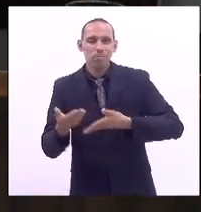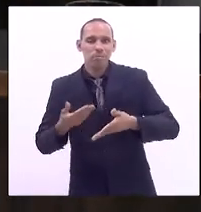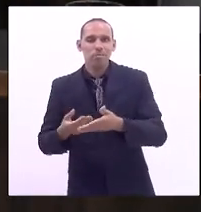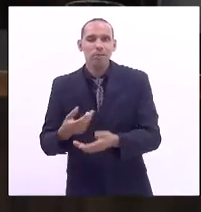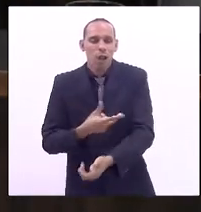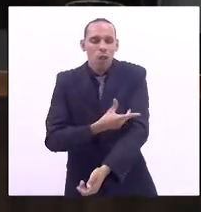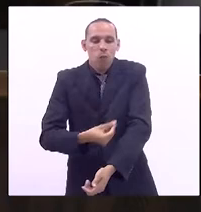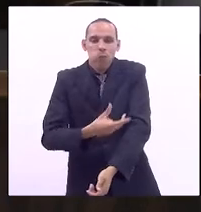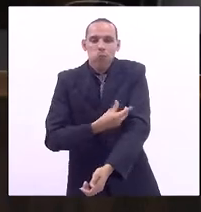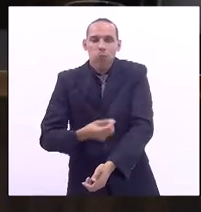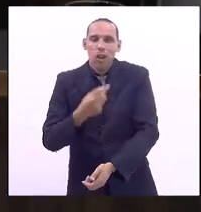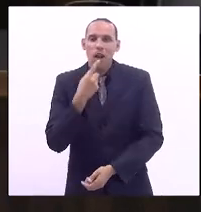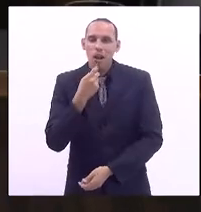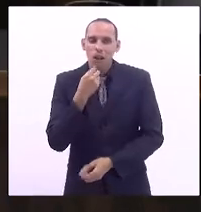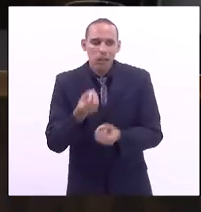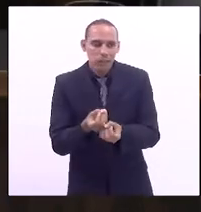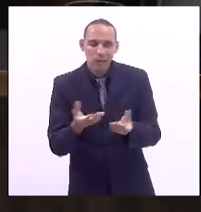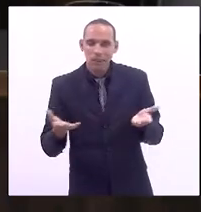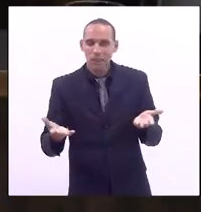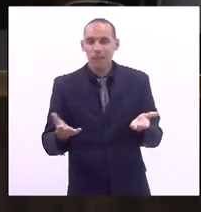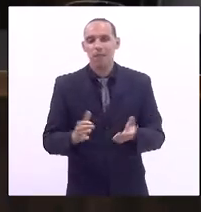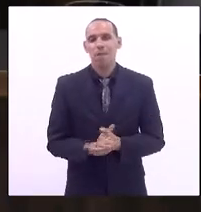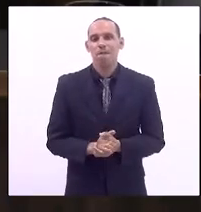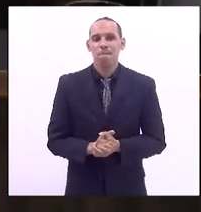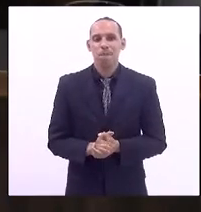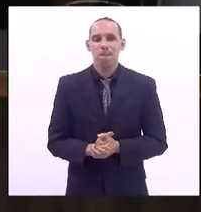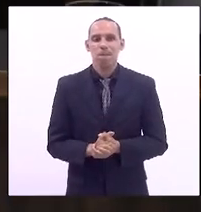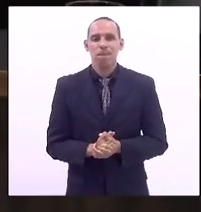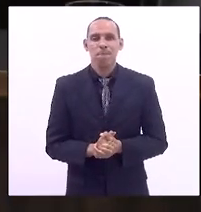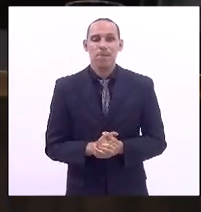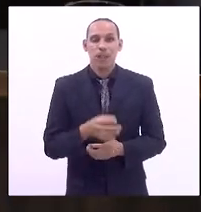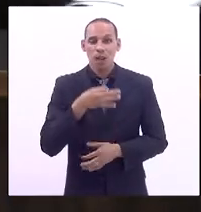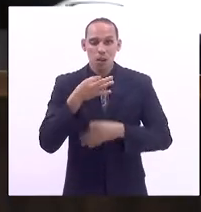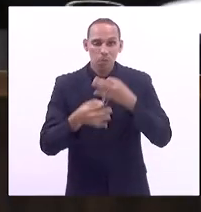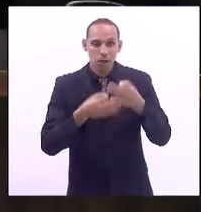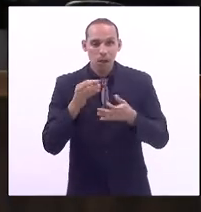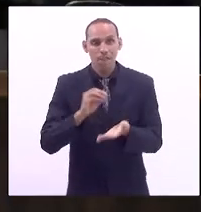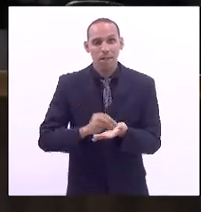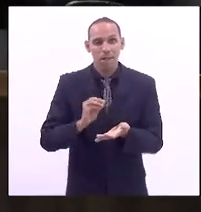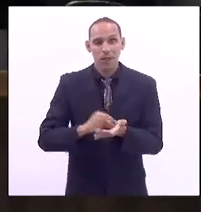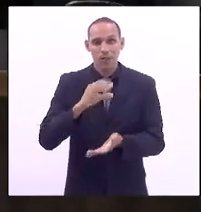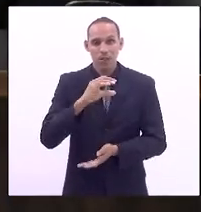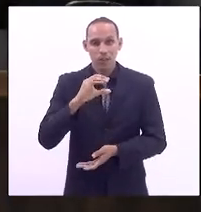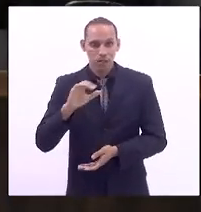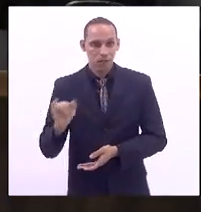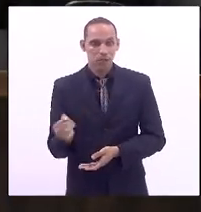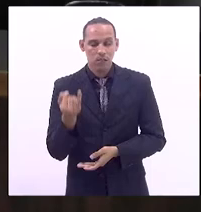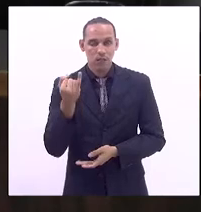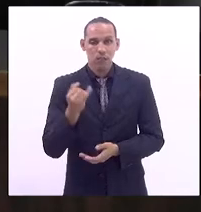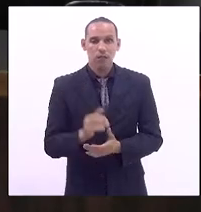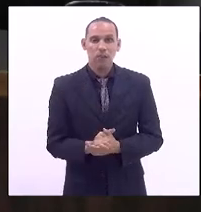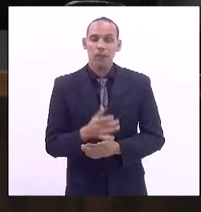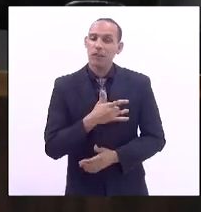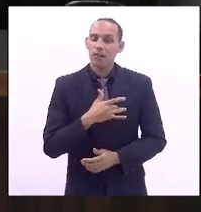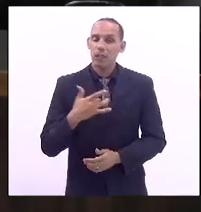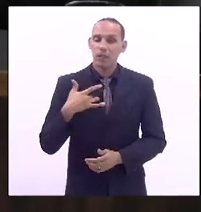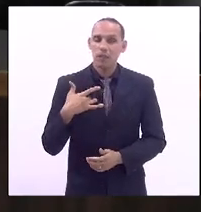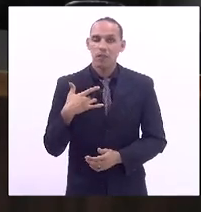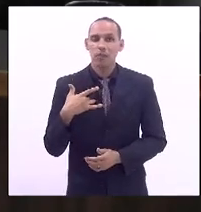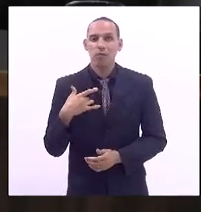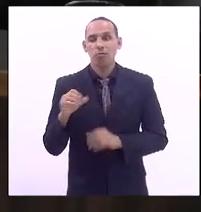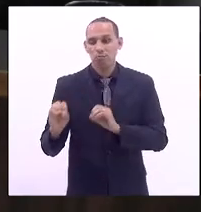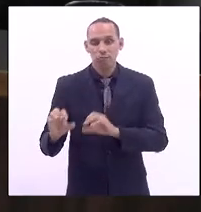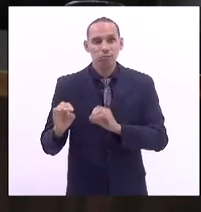de sangue no âmbito do Estado do Rio de Janeiro e dá outras providências e de pareceres das comissões de condição Justiça de saúde